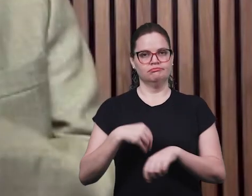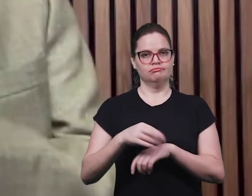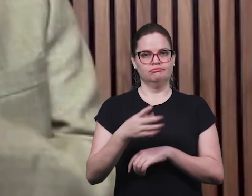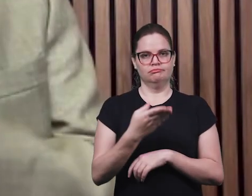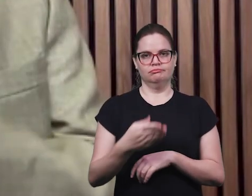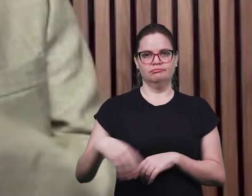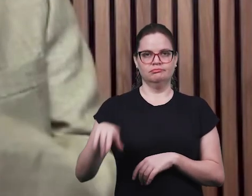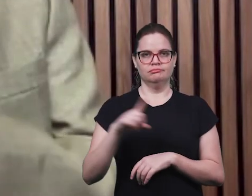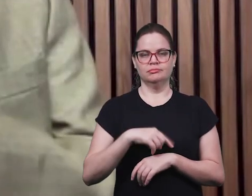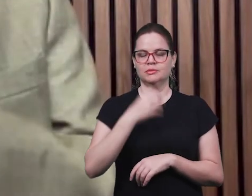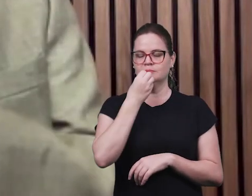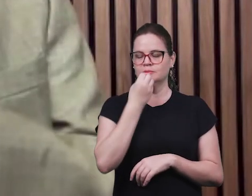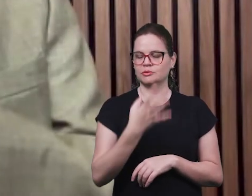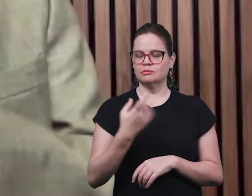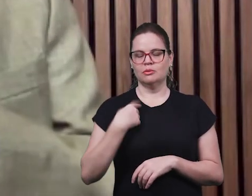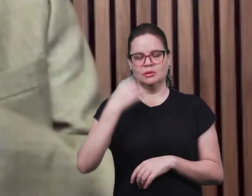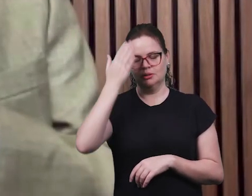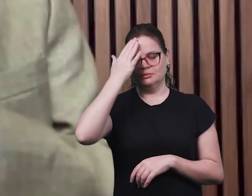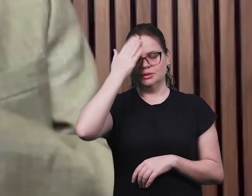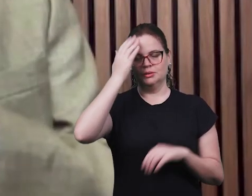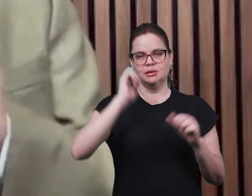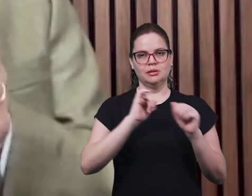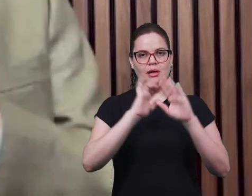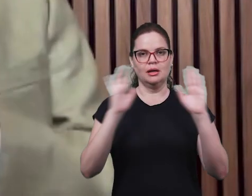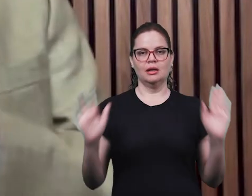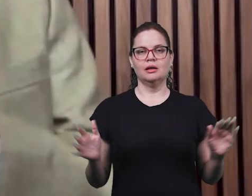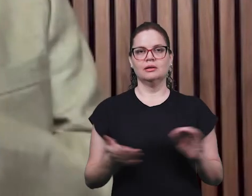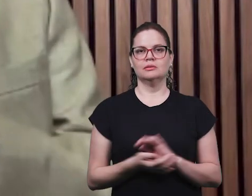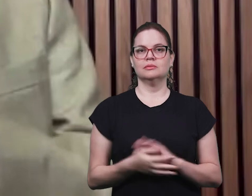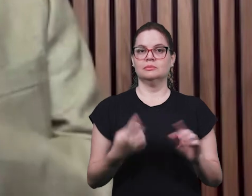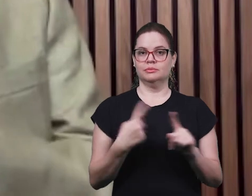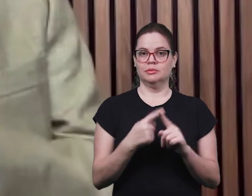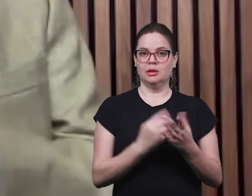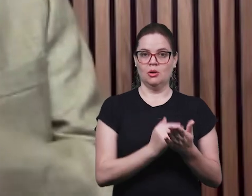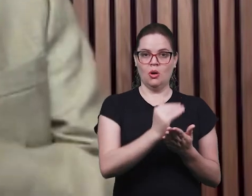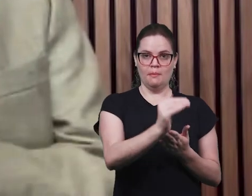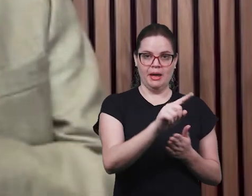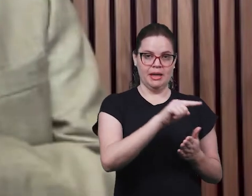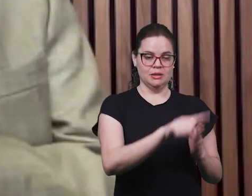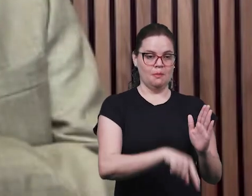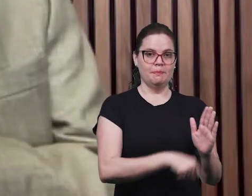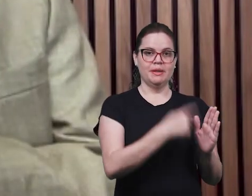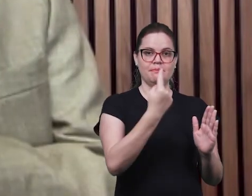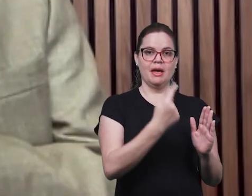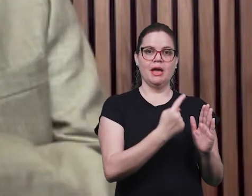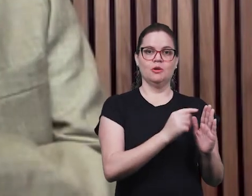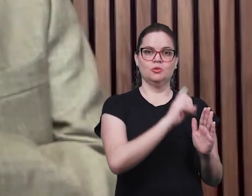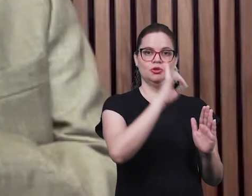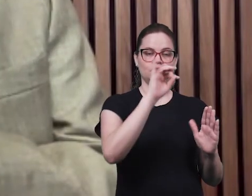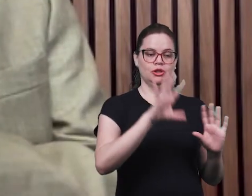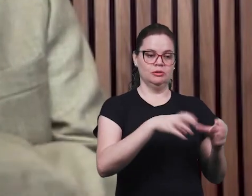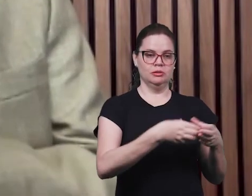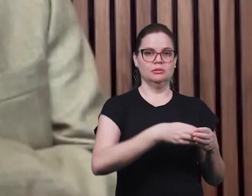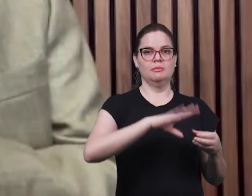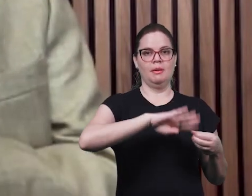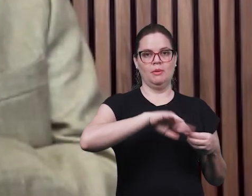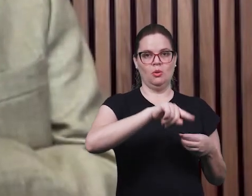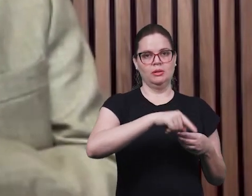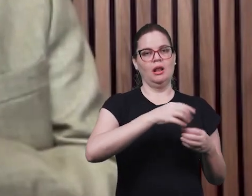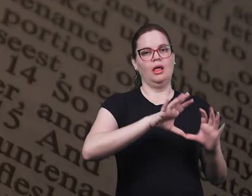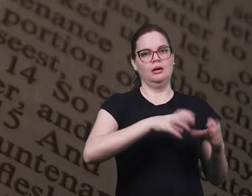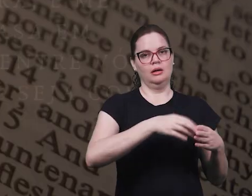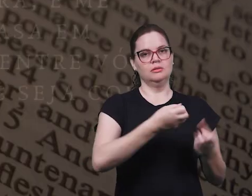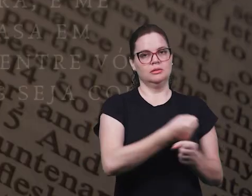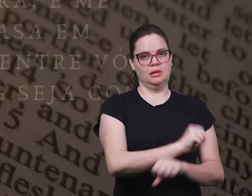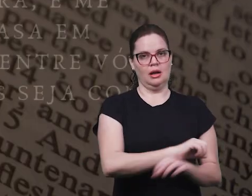aos irmãos, que é muito esclarecedor, que fala desse princípio do livro de Daniel. Então, segundo